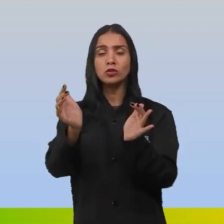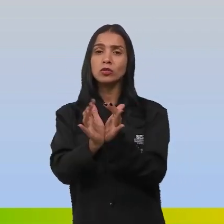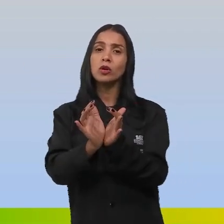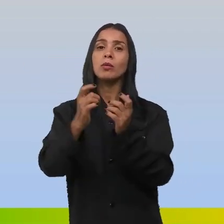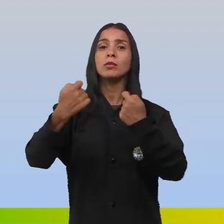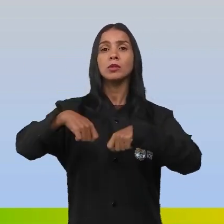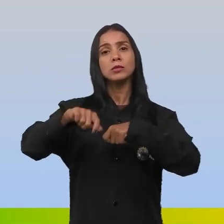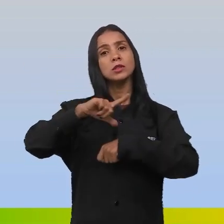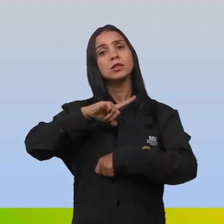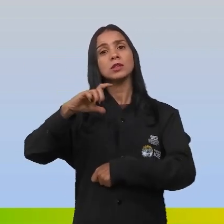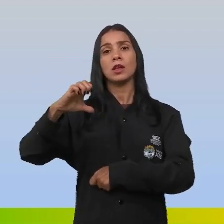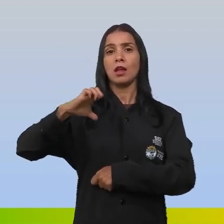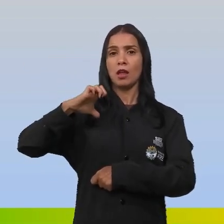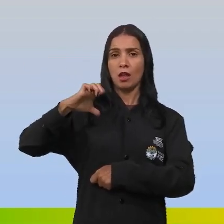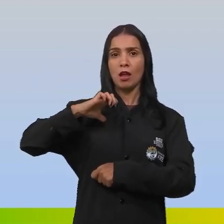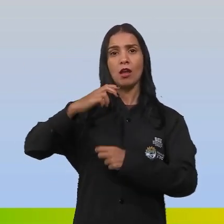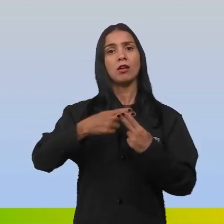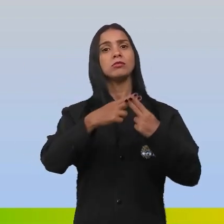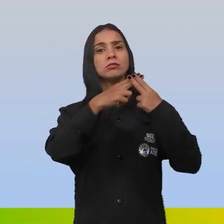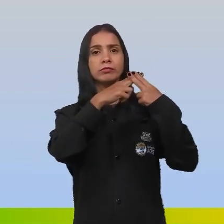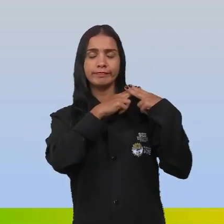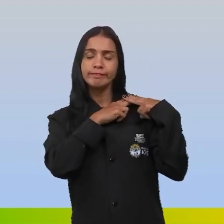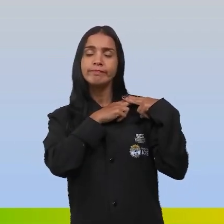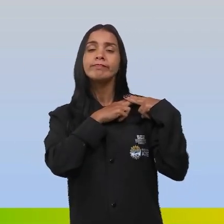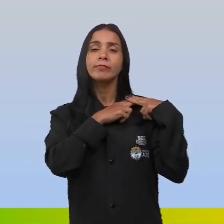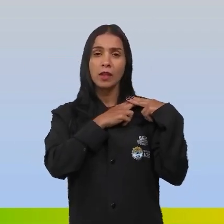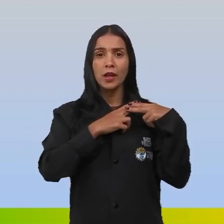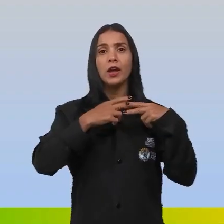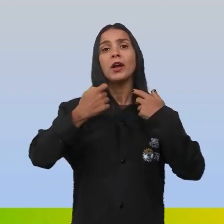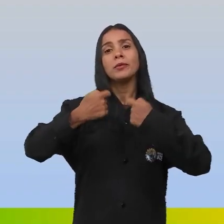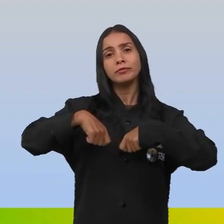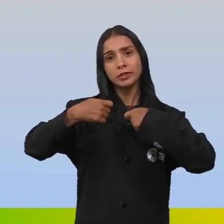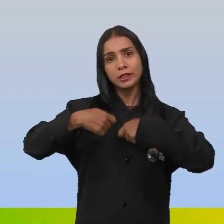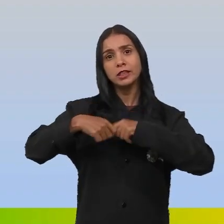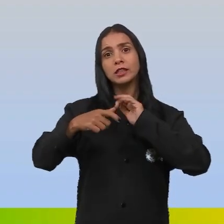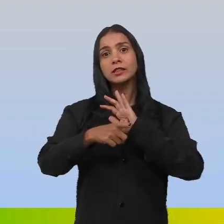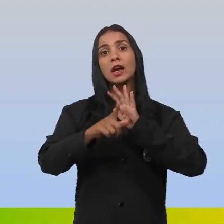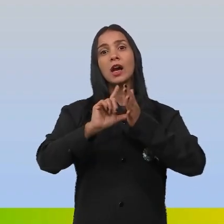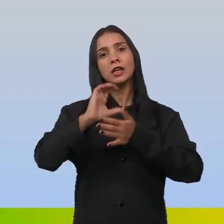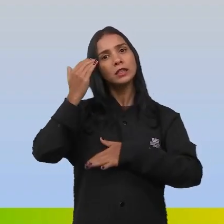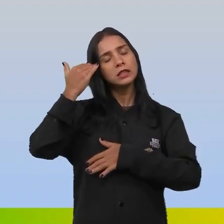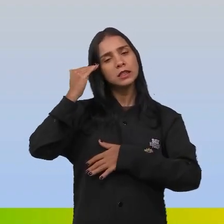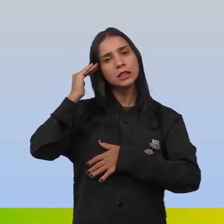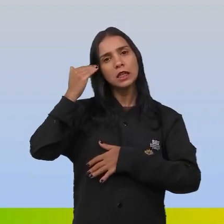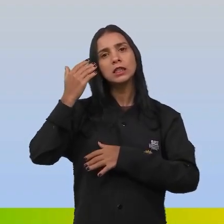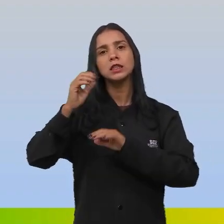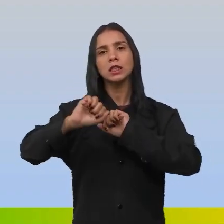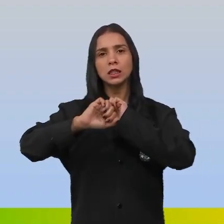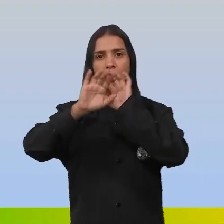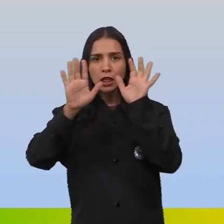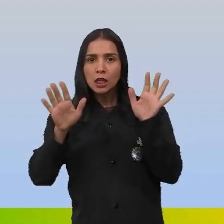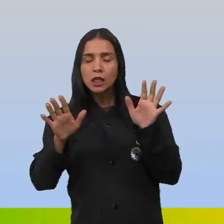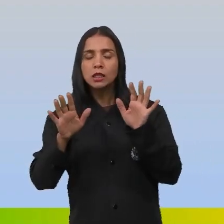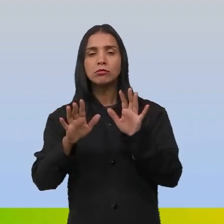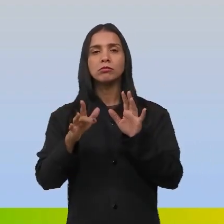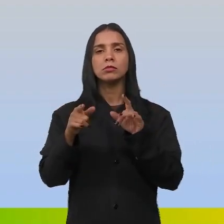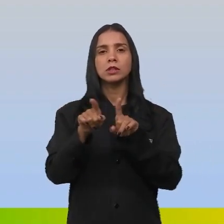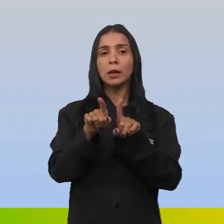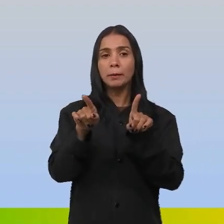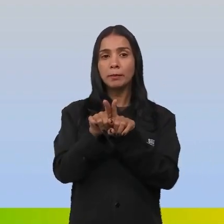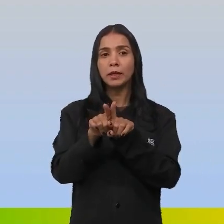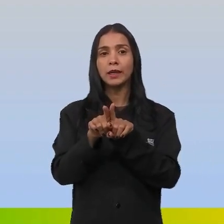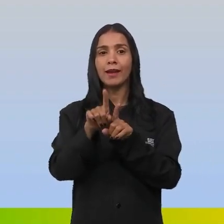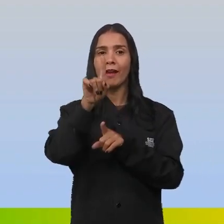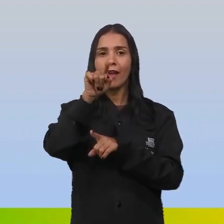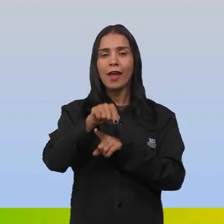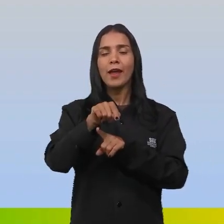ter ética, né, e responsabilidade com o que a gente está dizendo. O nosso corpo como um instrumento